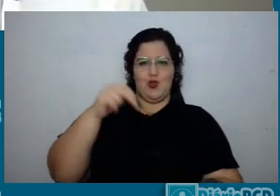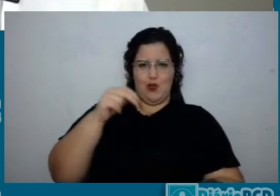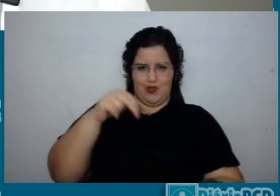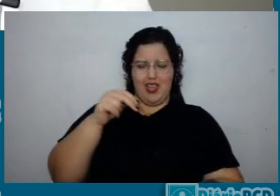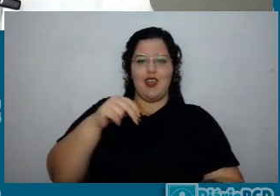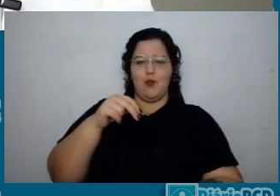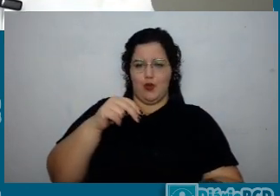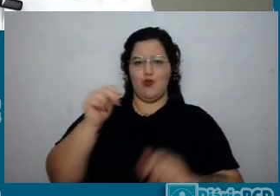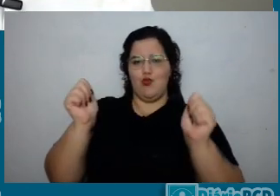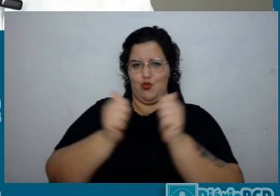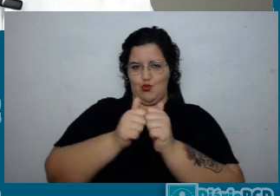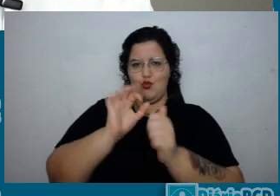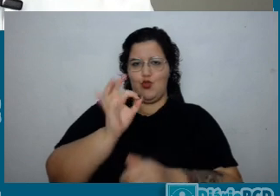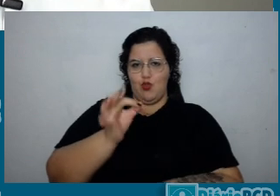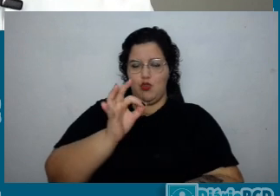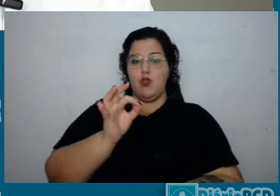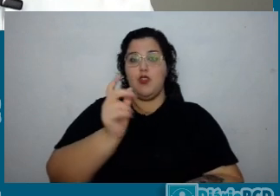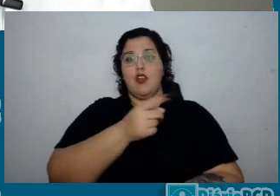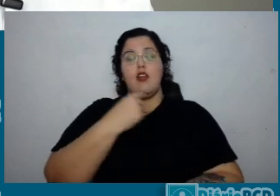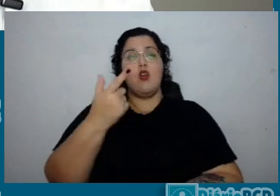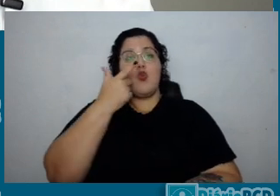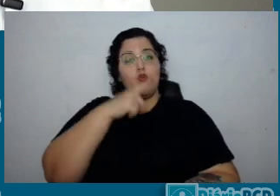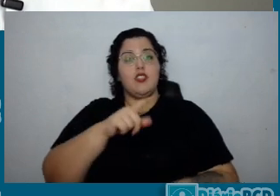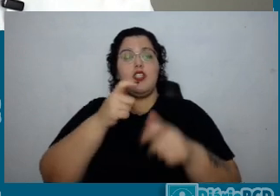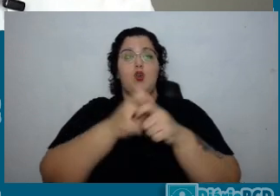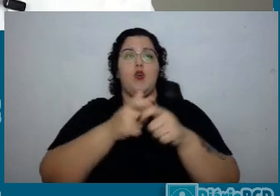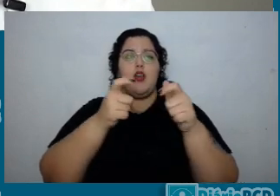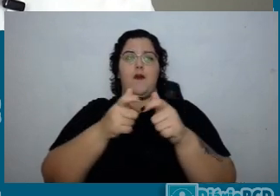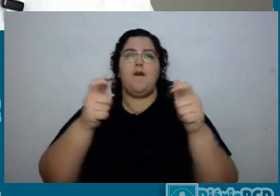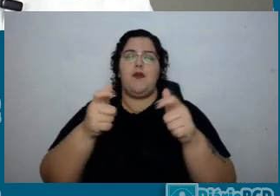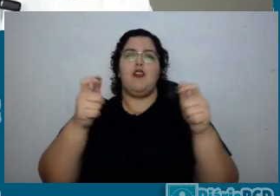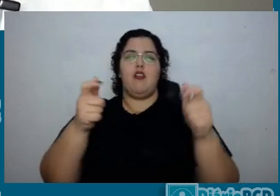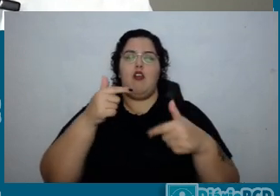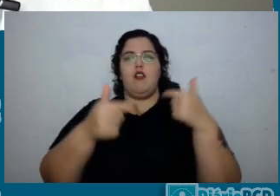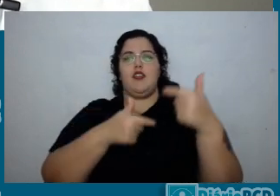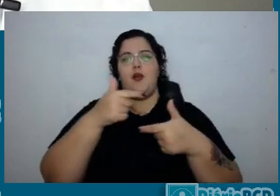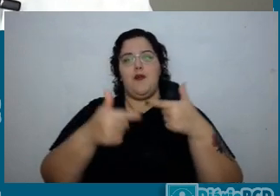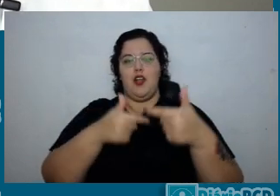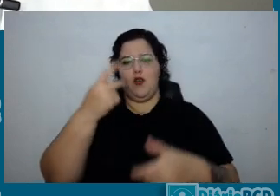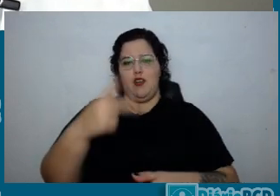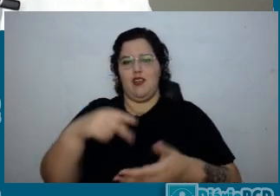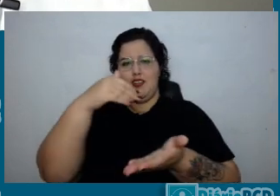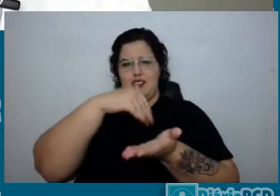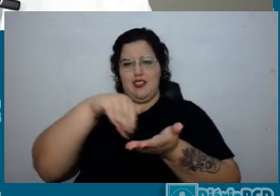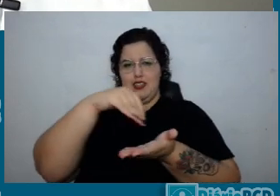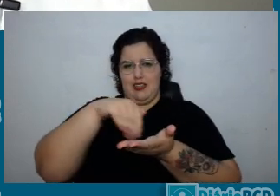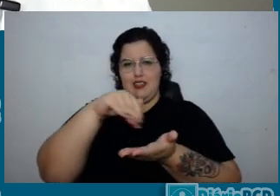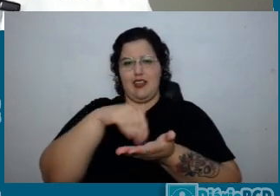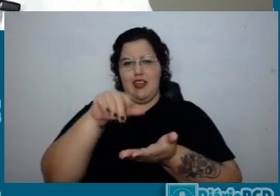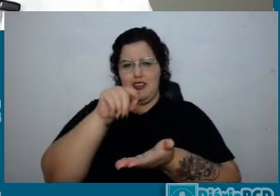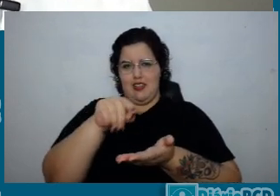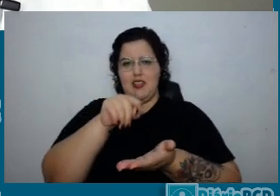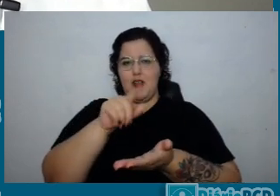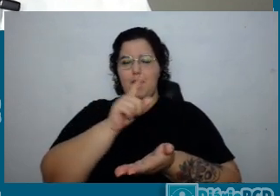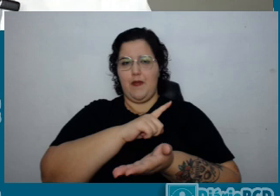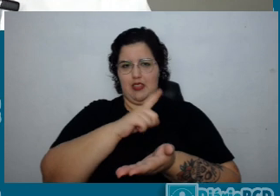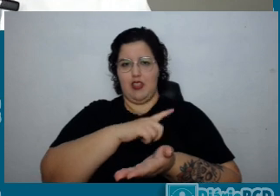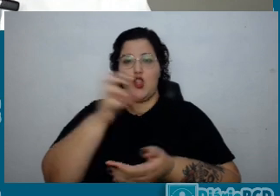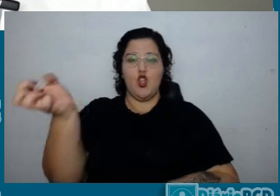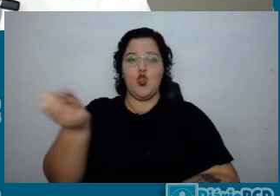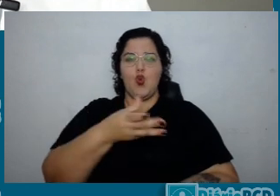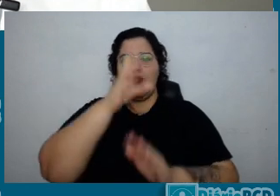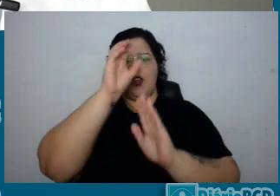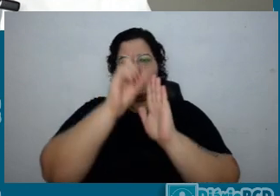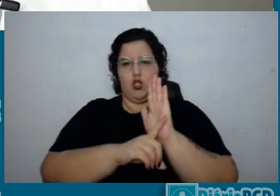No início desse ano, a gente né, conseguiu ampliar também o quadro de trabalhadores aqui da secretaria. E a gente, então, tem agora uma